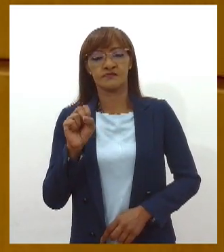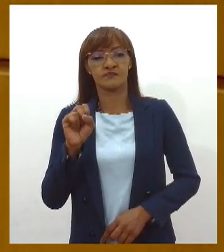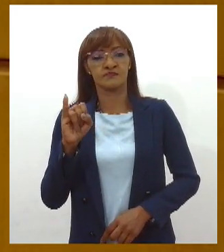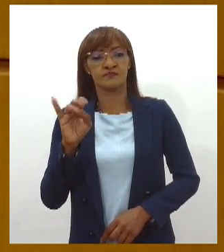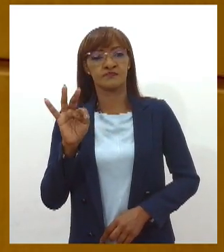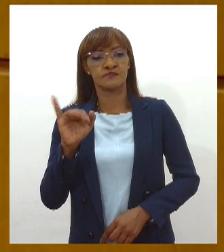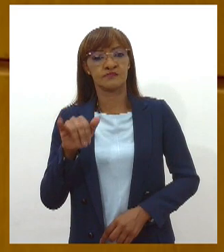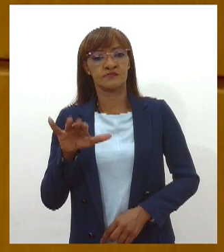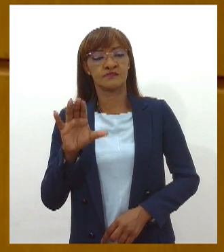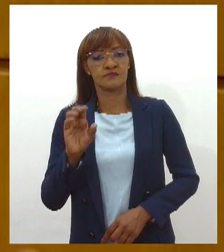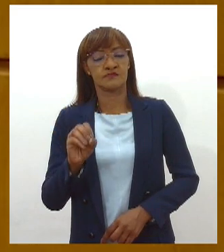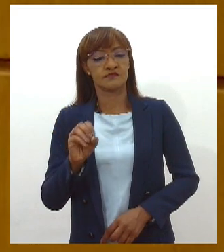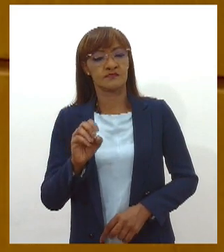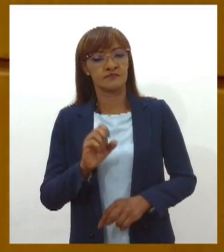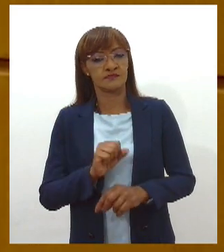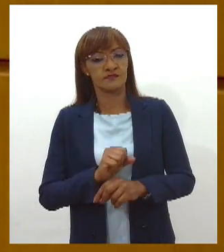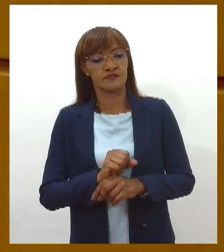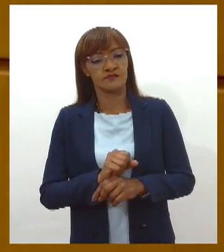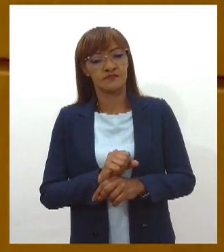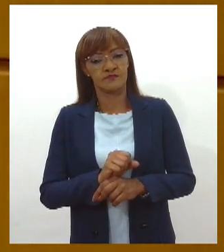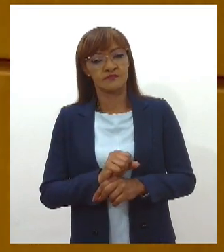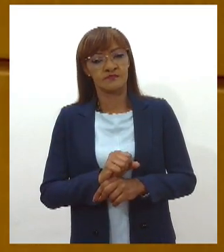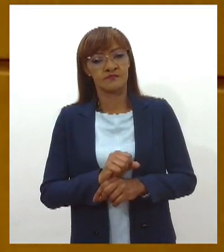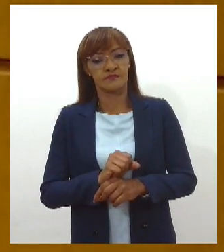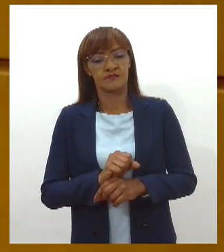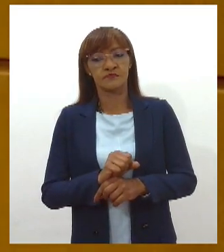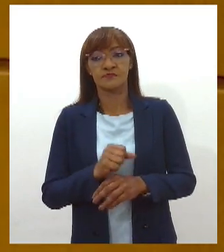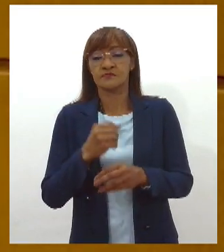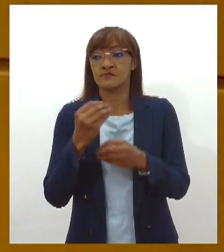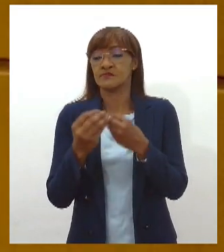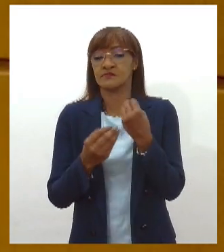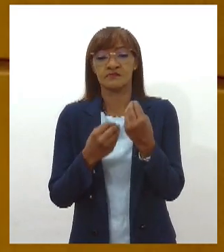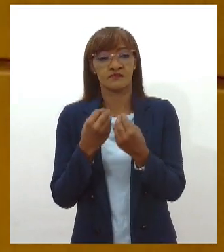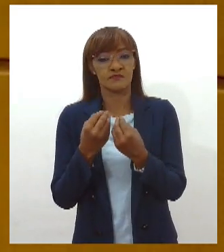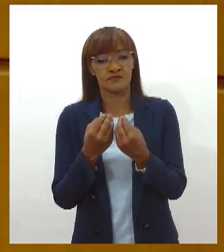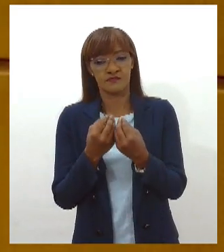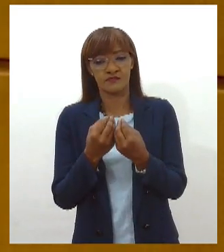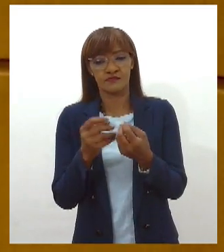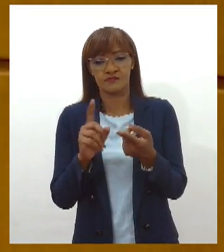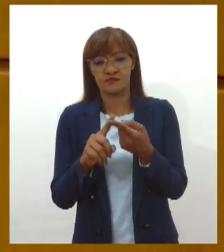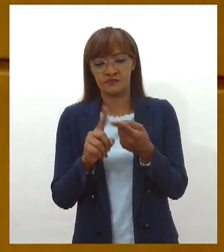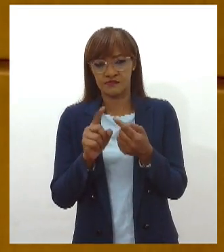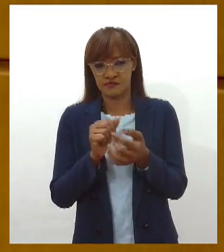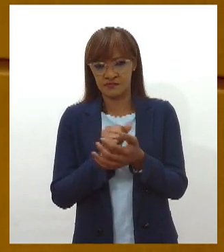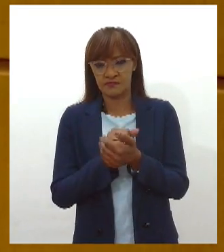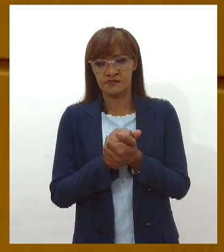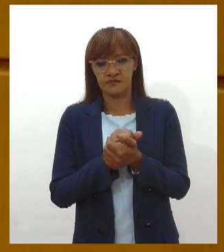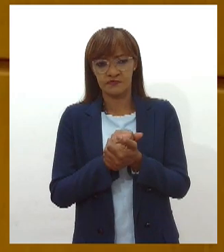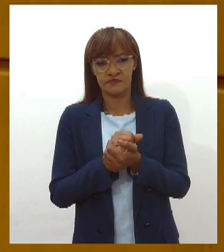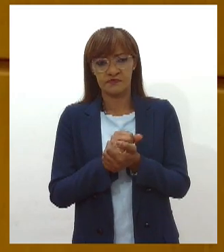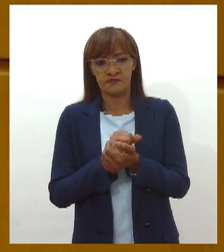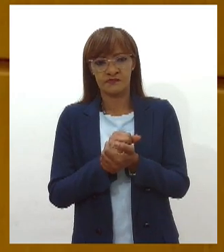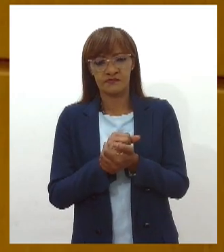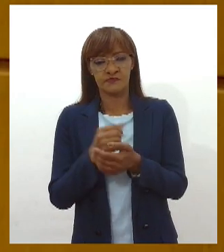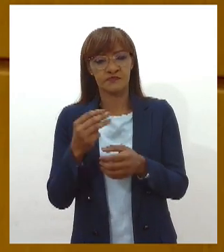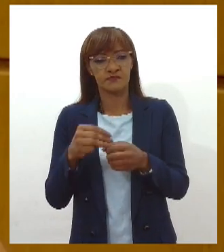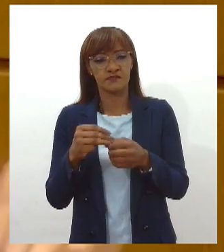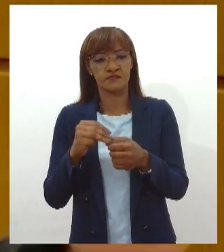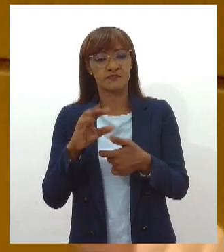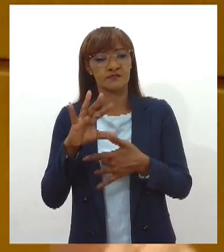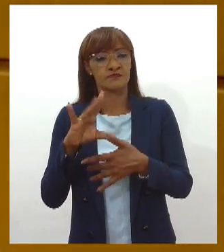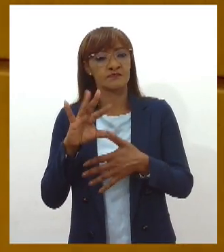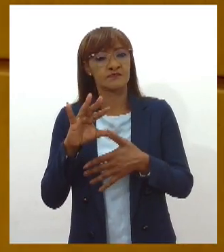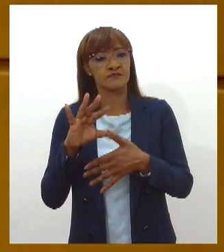pela nossa, vamos dizer assim, reclamação ou levantamento sobre a rodovia lá de Glória Aparecida, que já